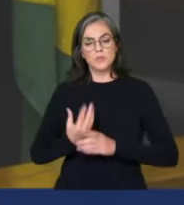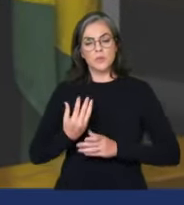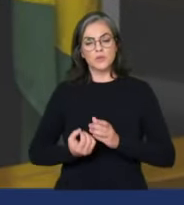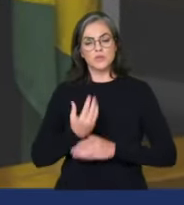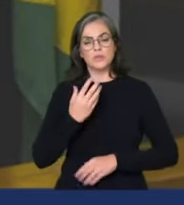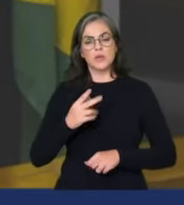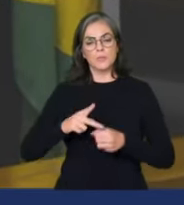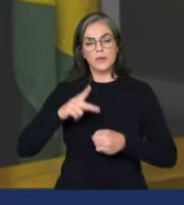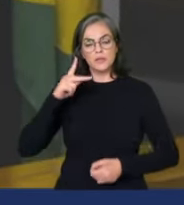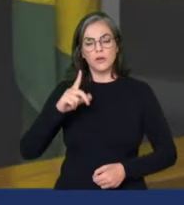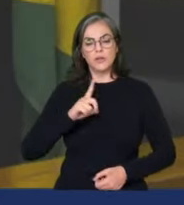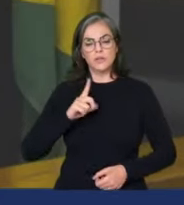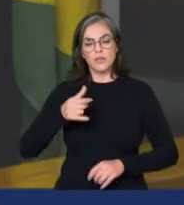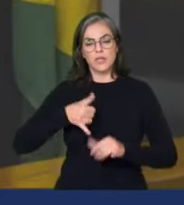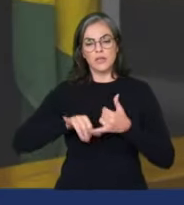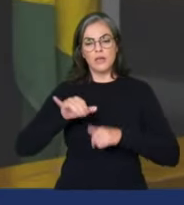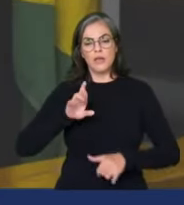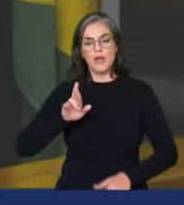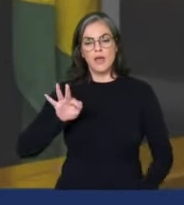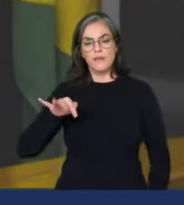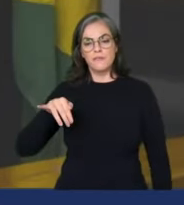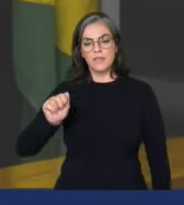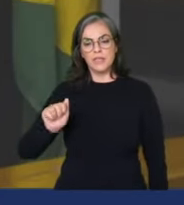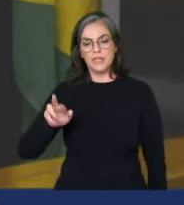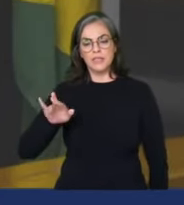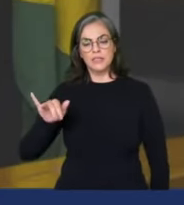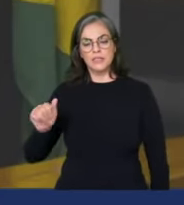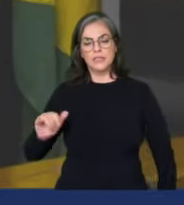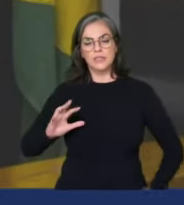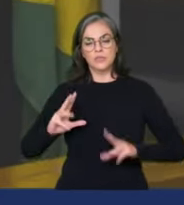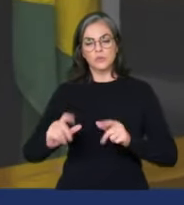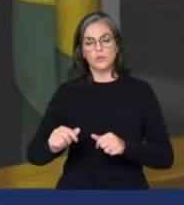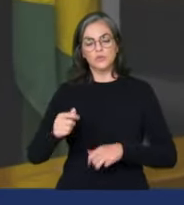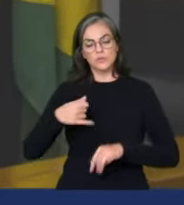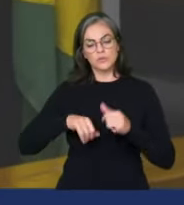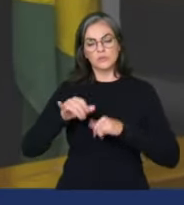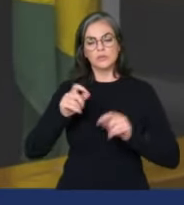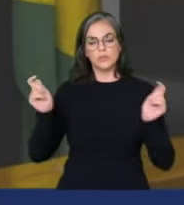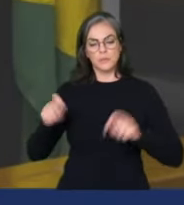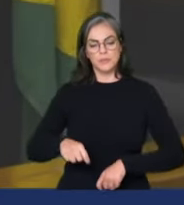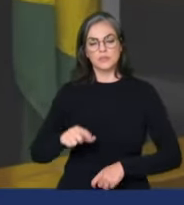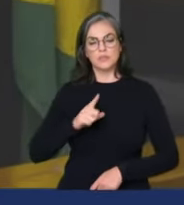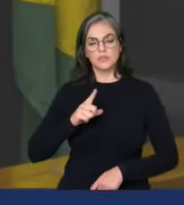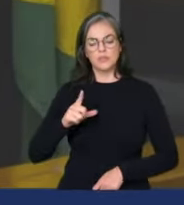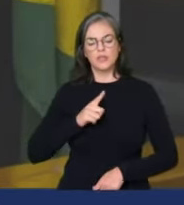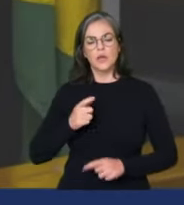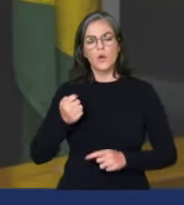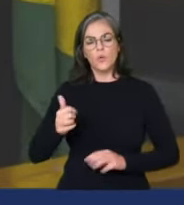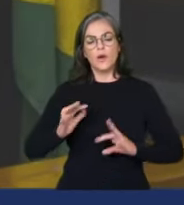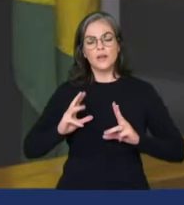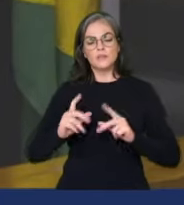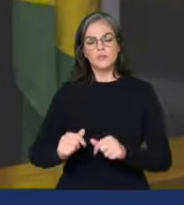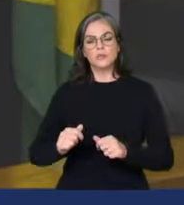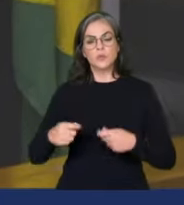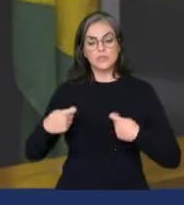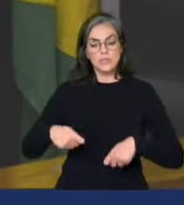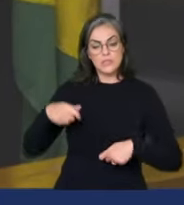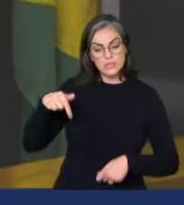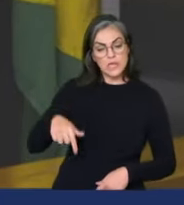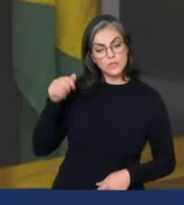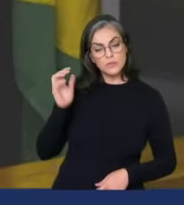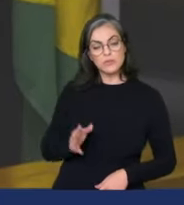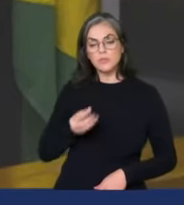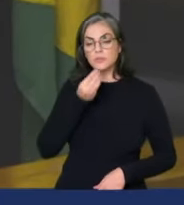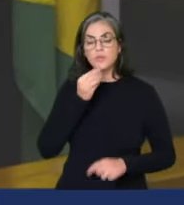Brasil tendo refinarias, deputado, para refinar todo esse petróleo e atender quase a totalidade da demanda interna, porque